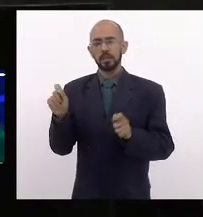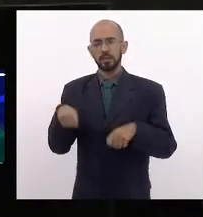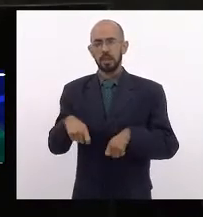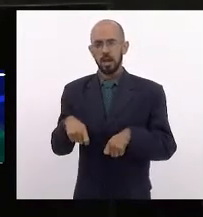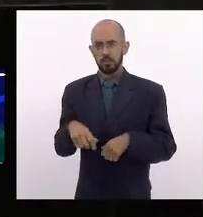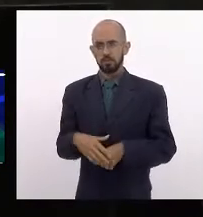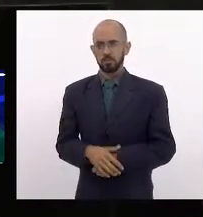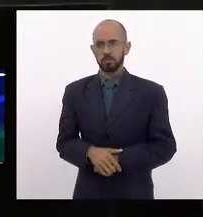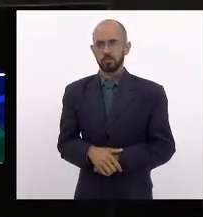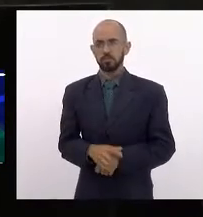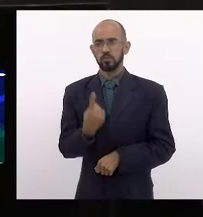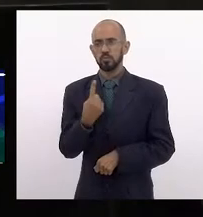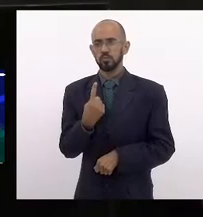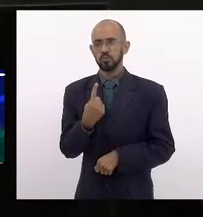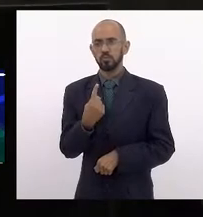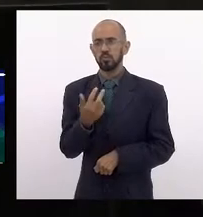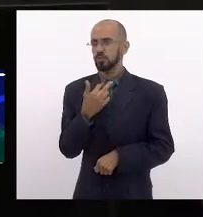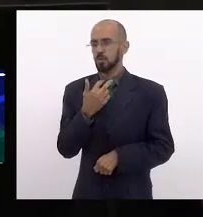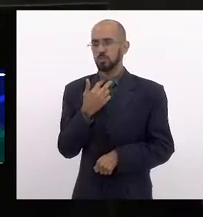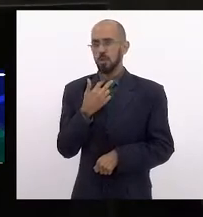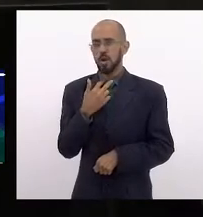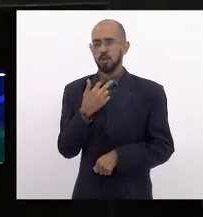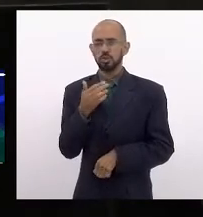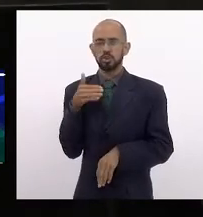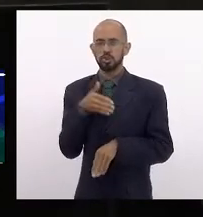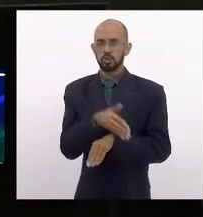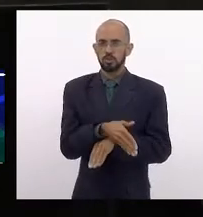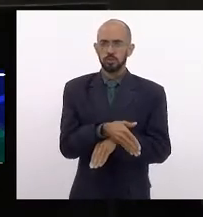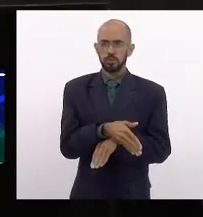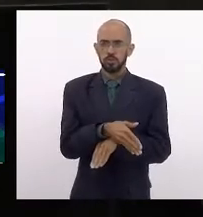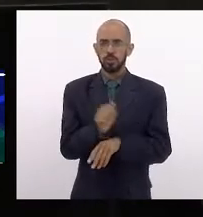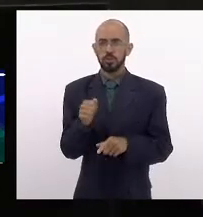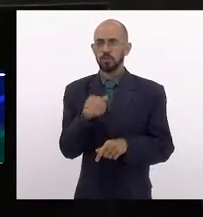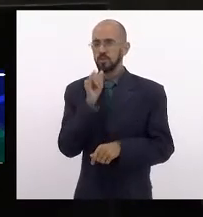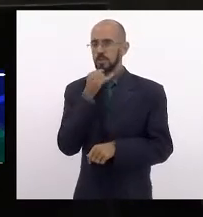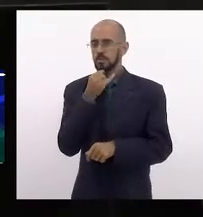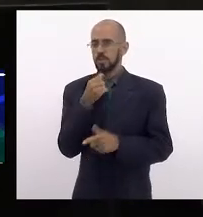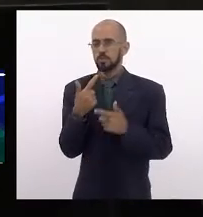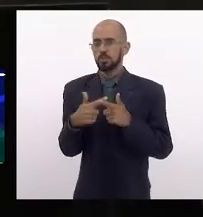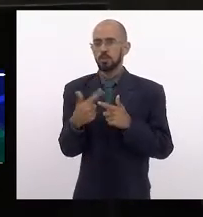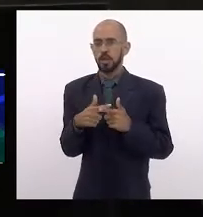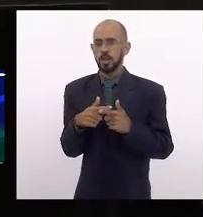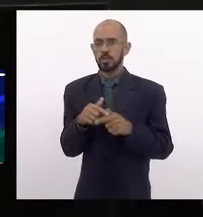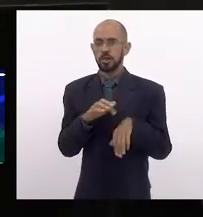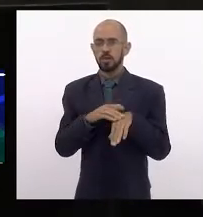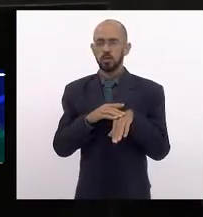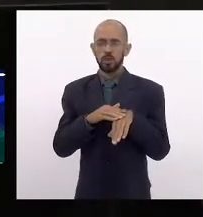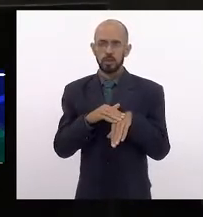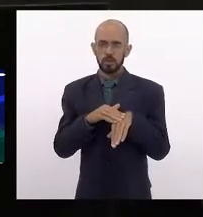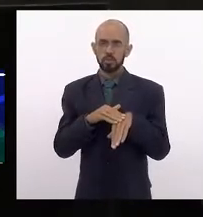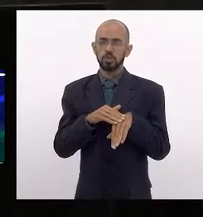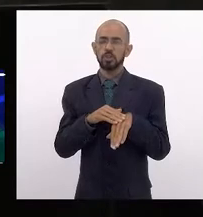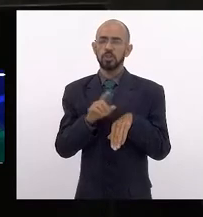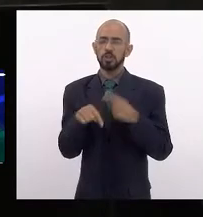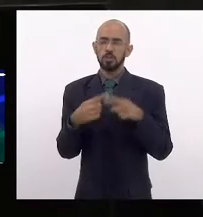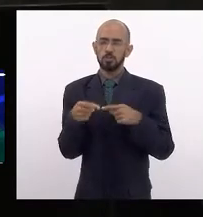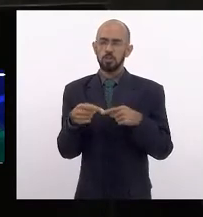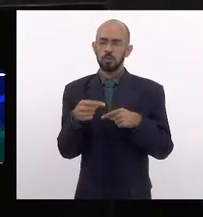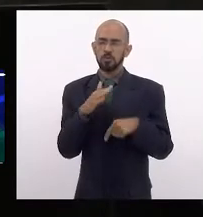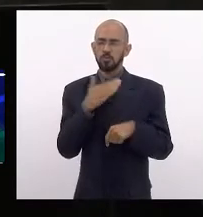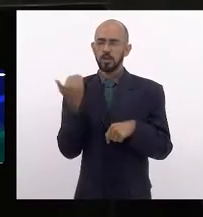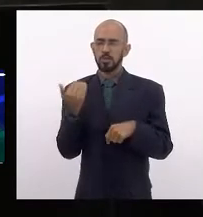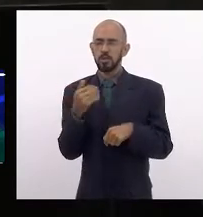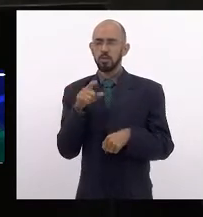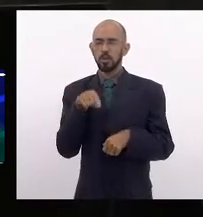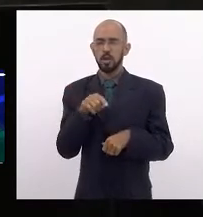um não pode não pode comparecer infelizmente que estava enfermo e veio falecer que